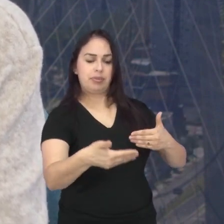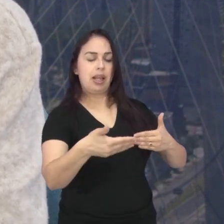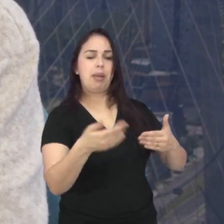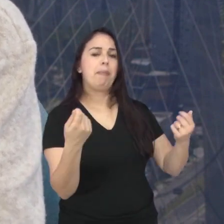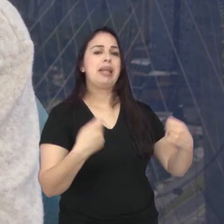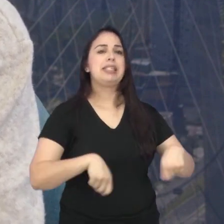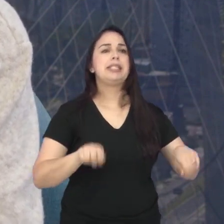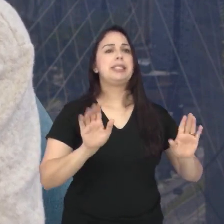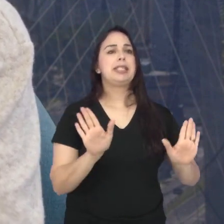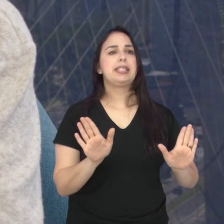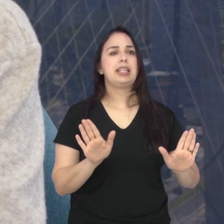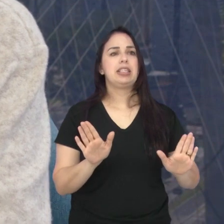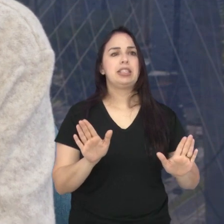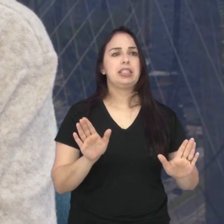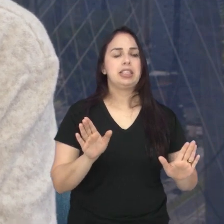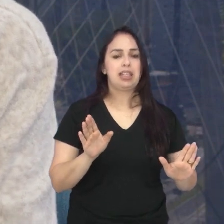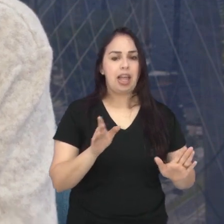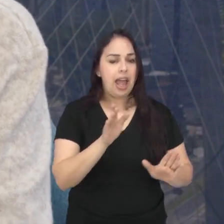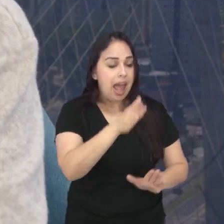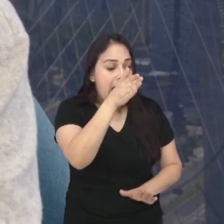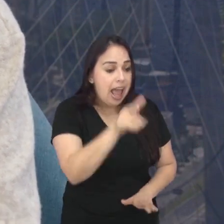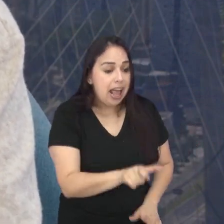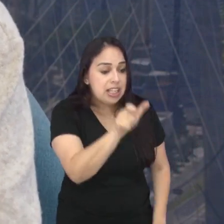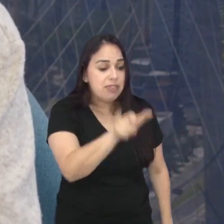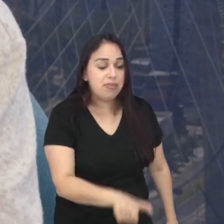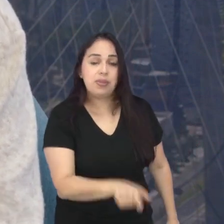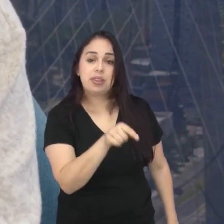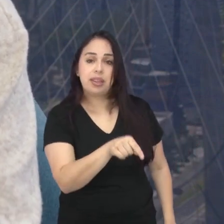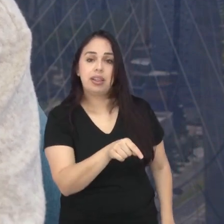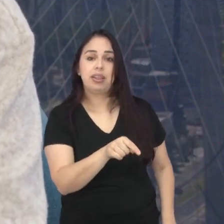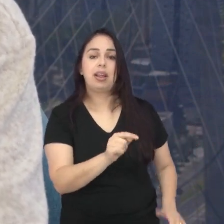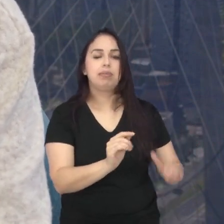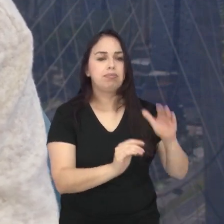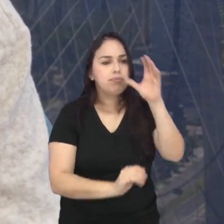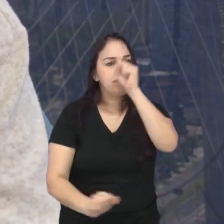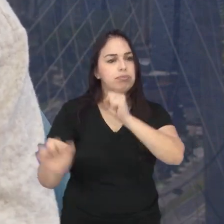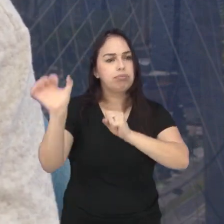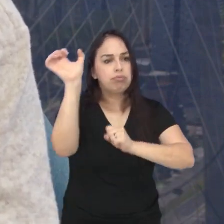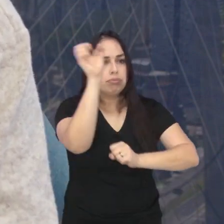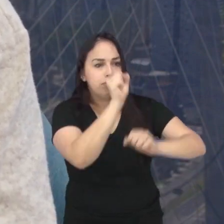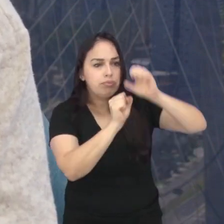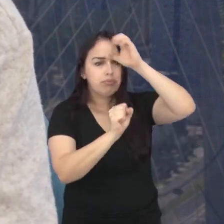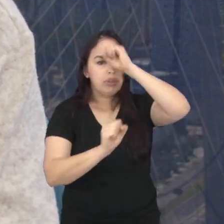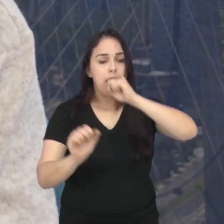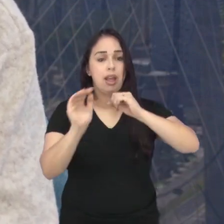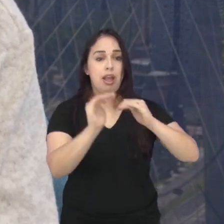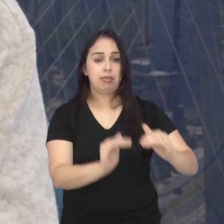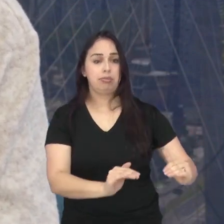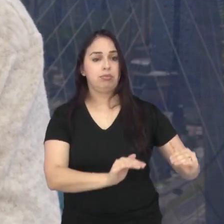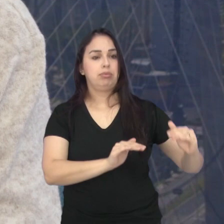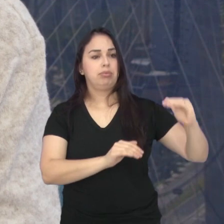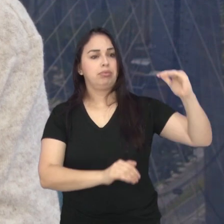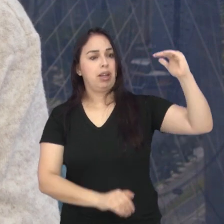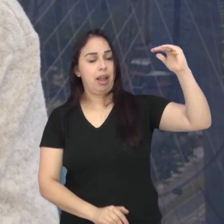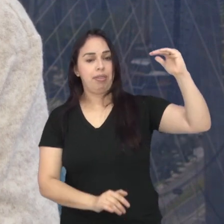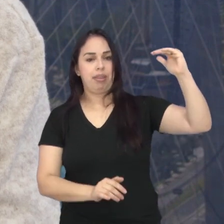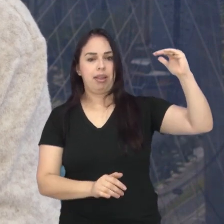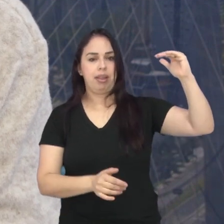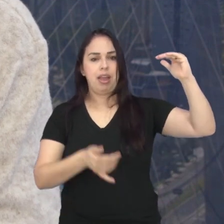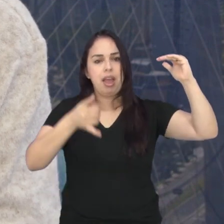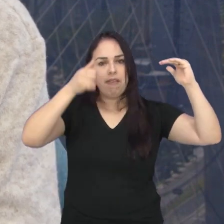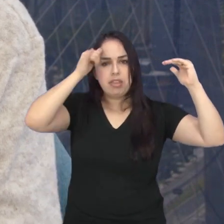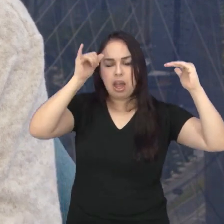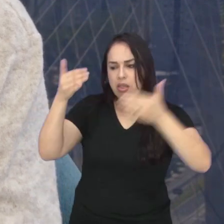fim, ela não precisa de mais nada, né? É ela. Então, tudo isso ajuda tanto a